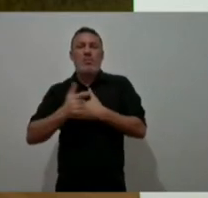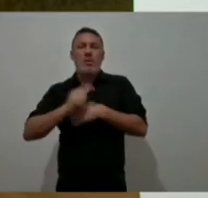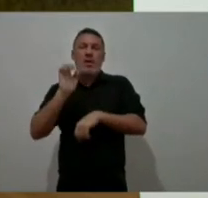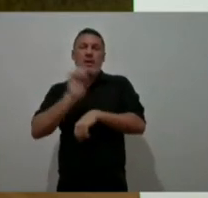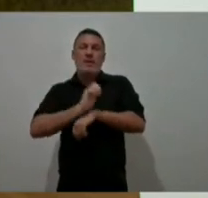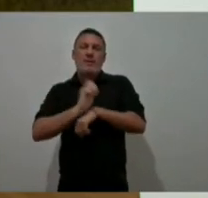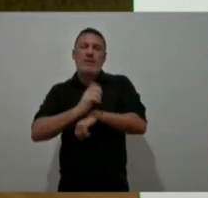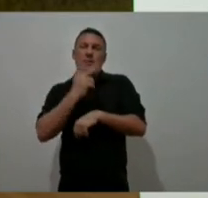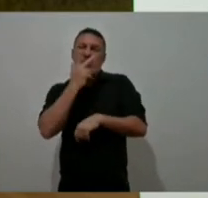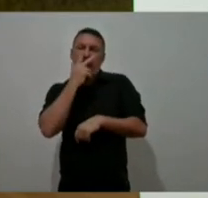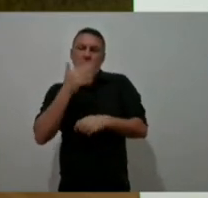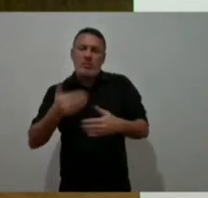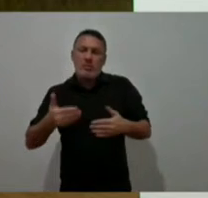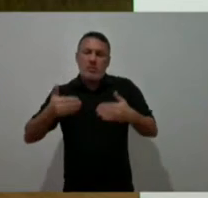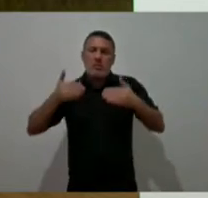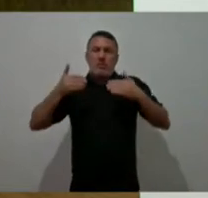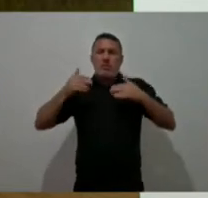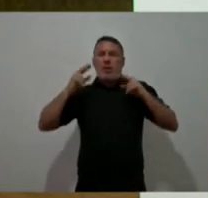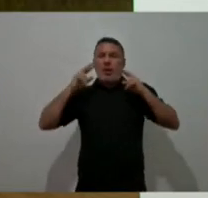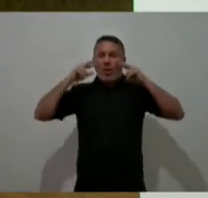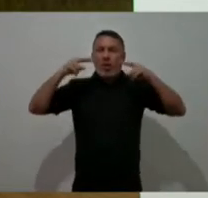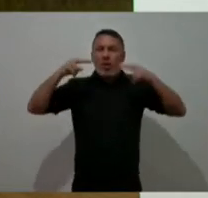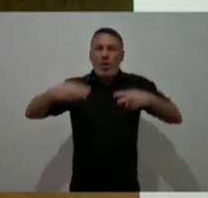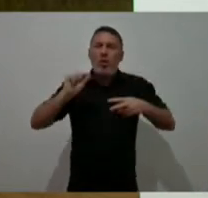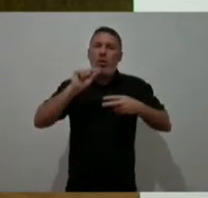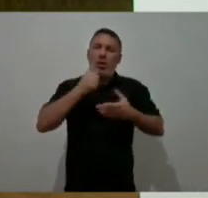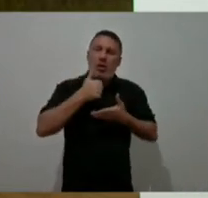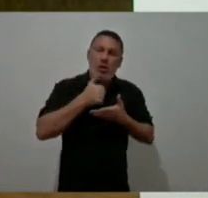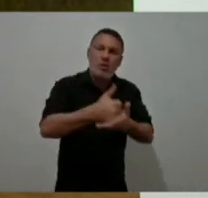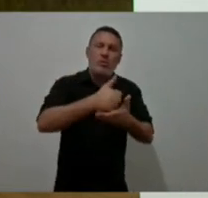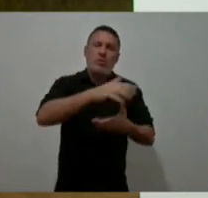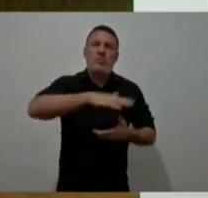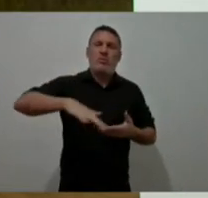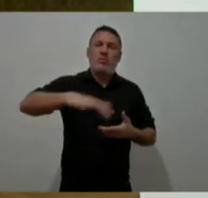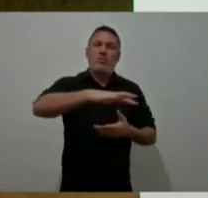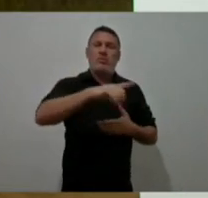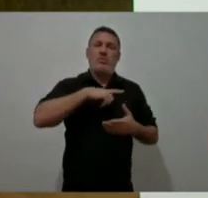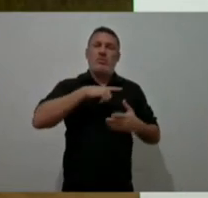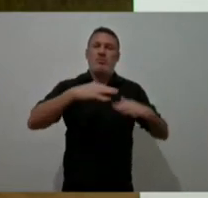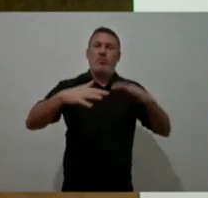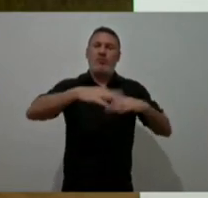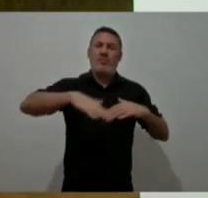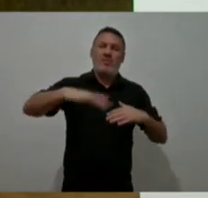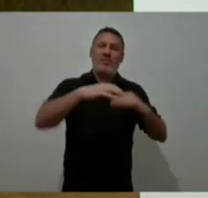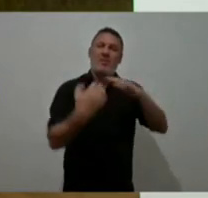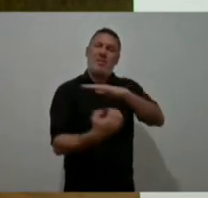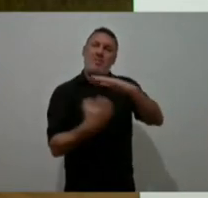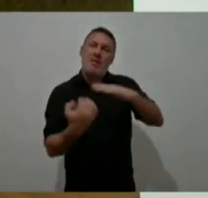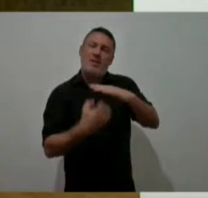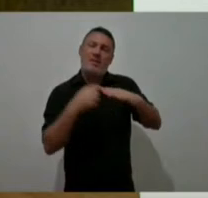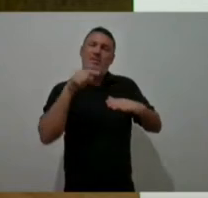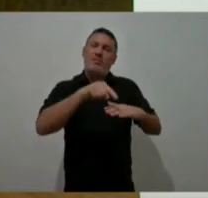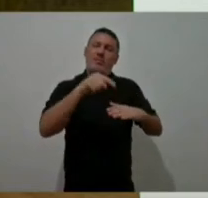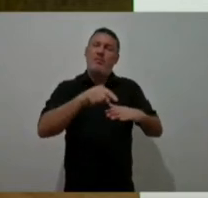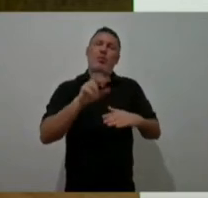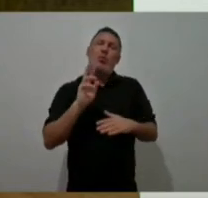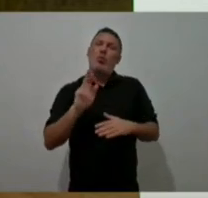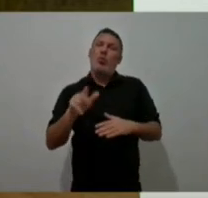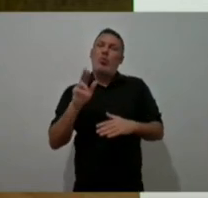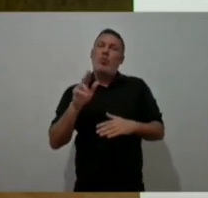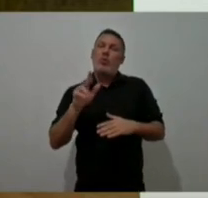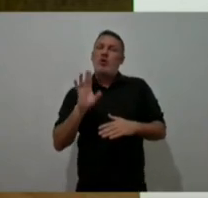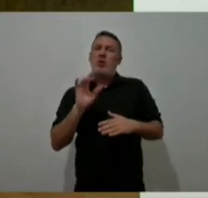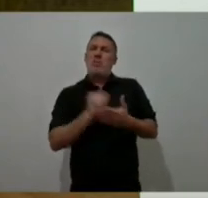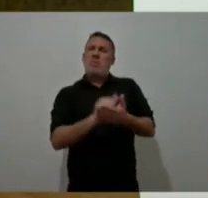Estado pode ajudar esse ecossistema das empresas sem já sair aplicando multa e prejudicando